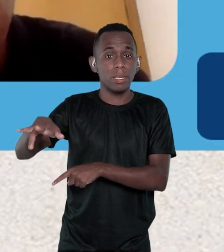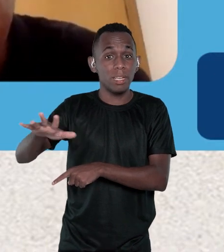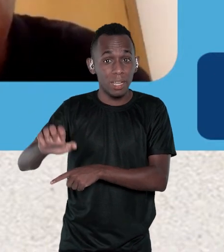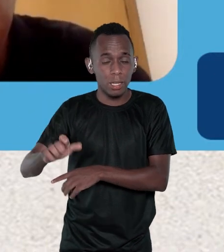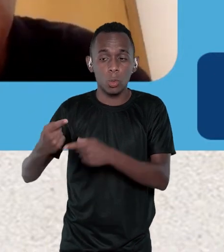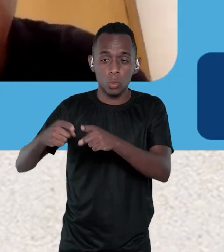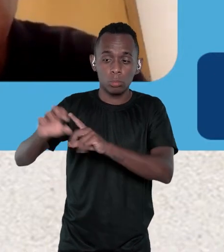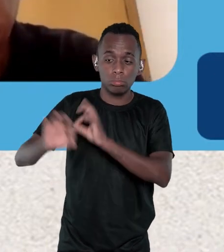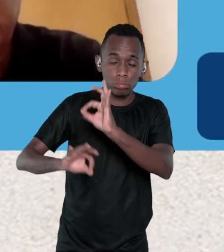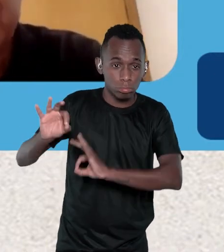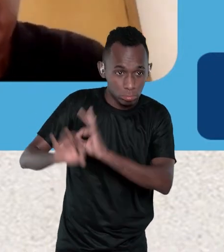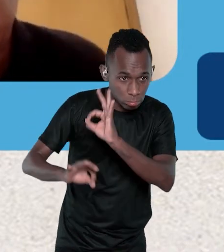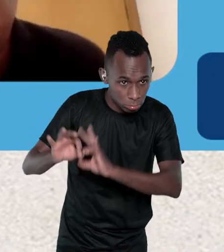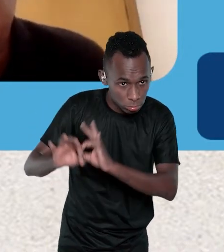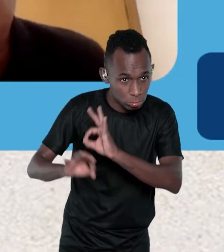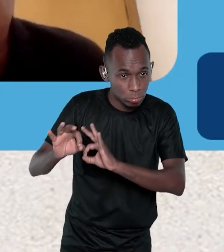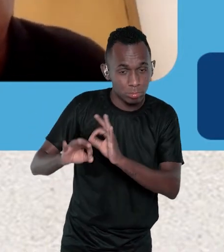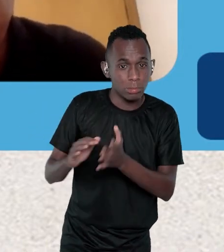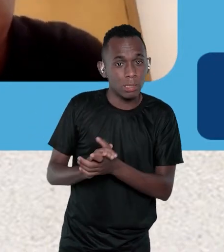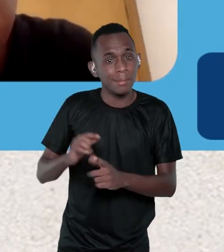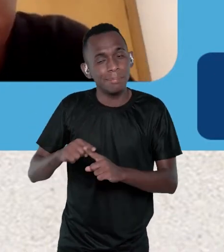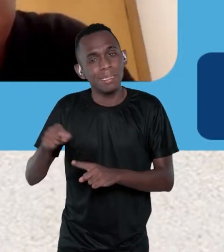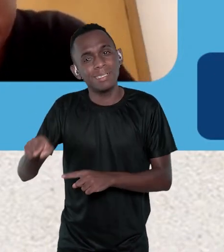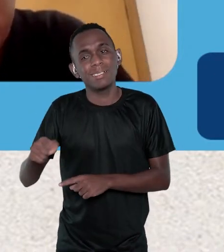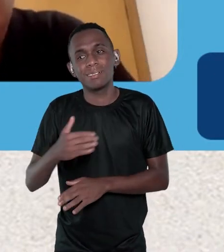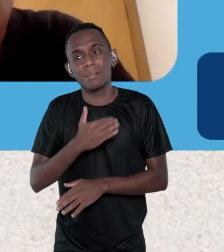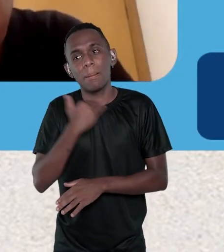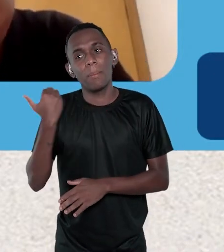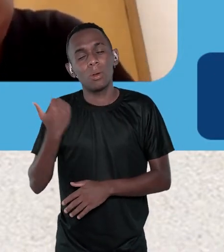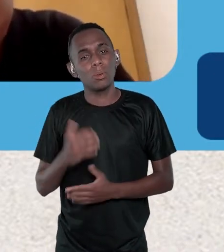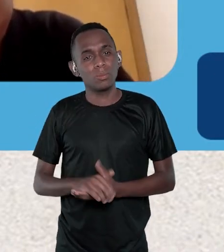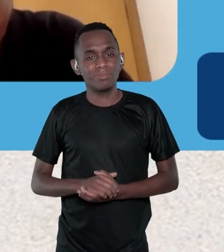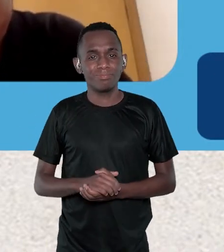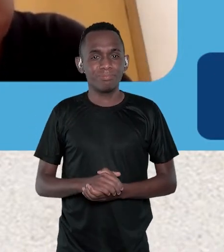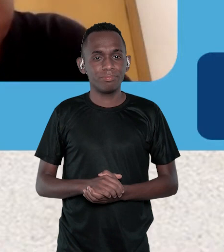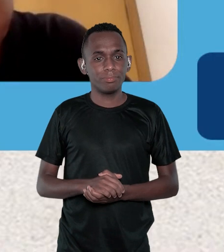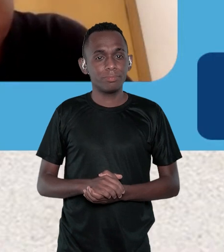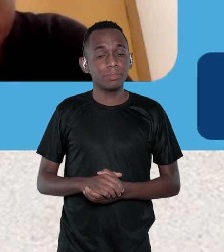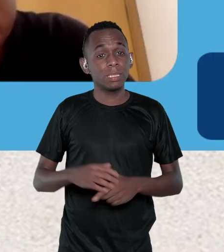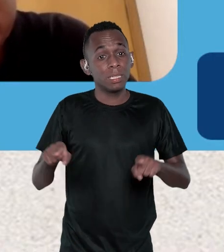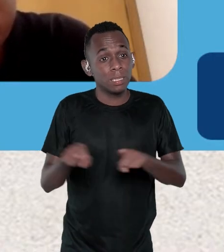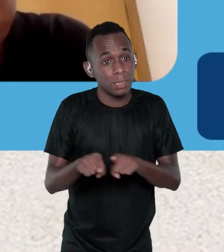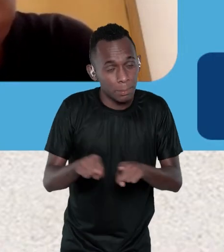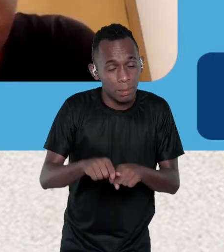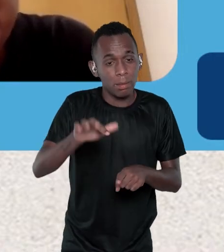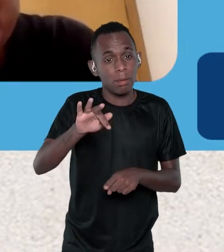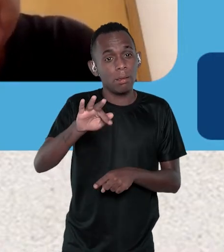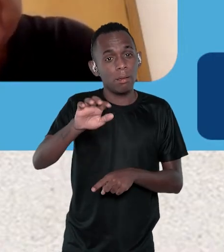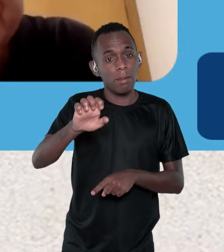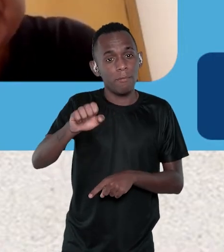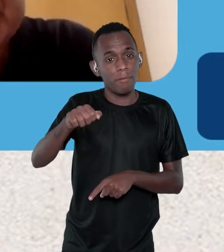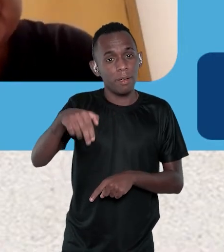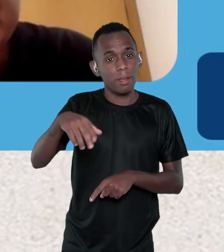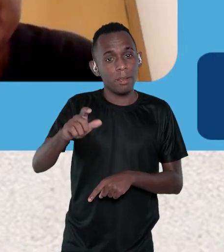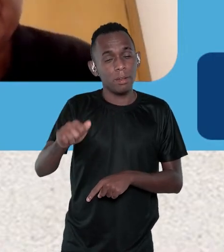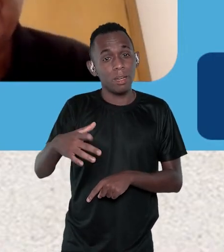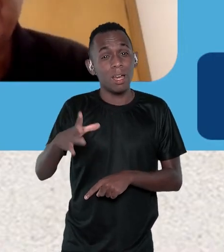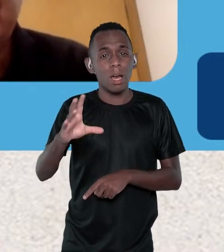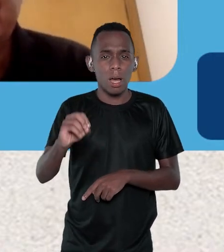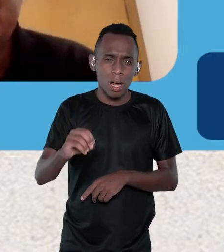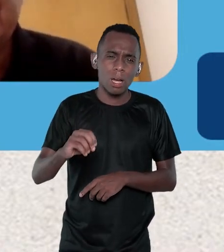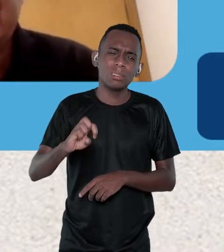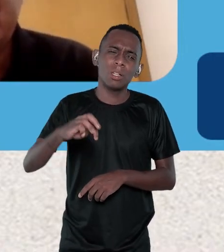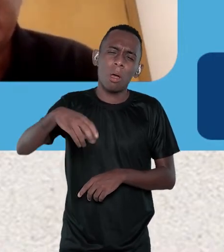o Flávio Henrique, o nosso querido, que furou a fila e foi para o céu antes. Né? Tem o